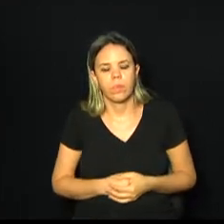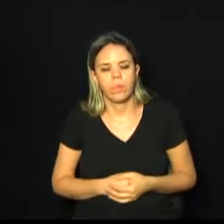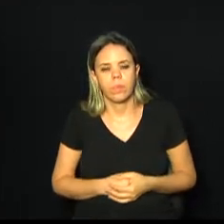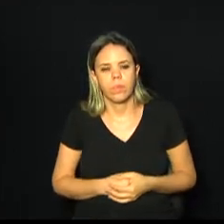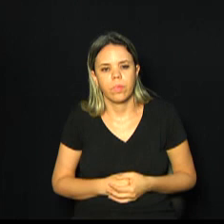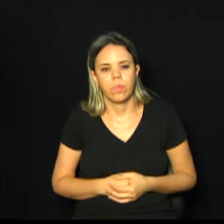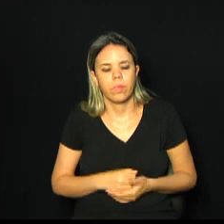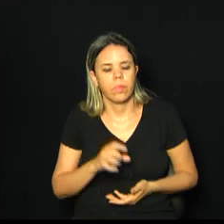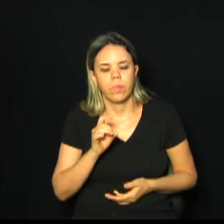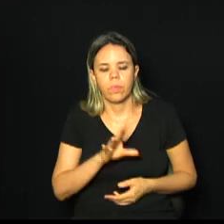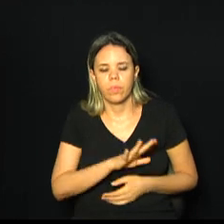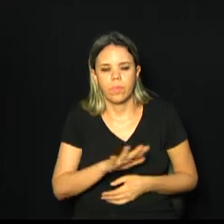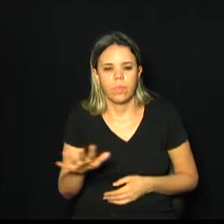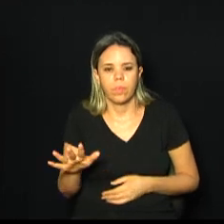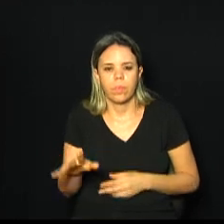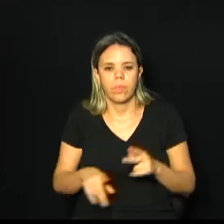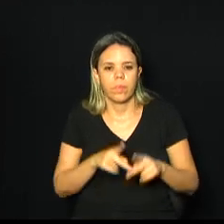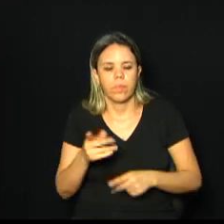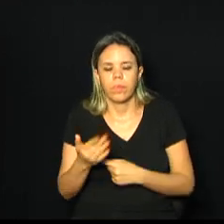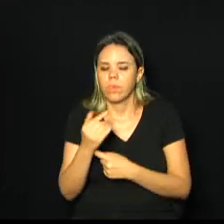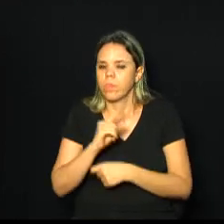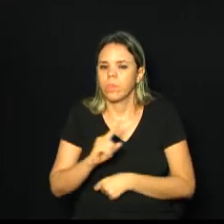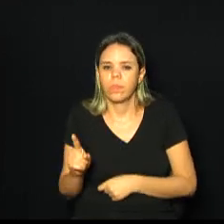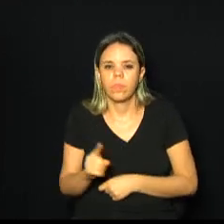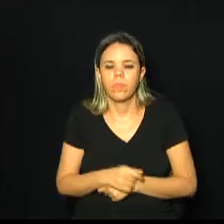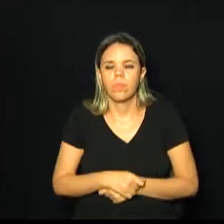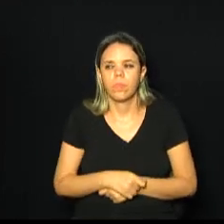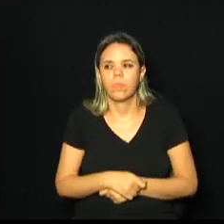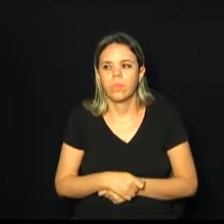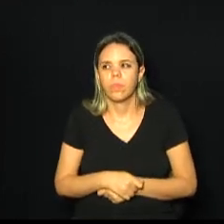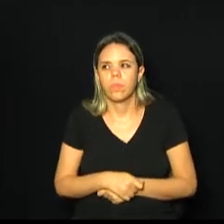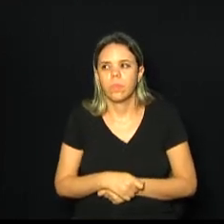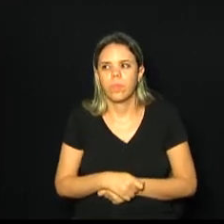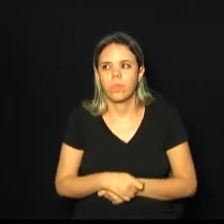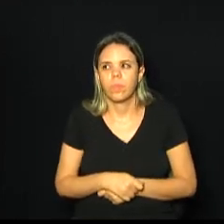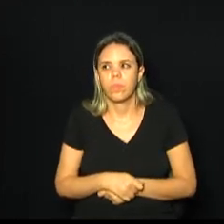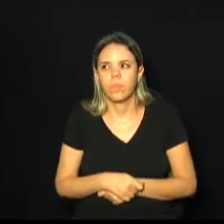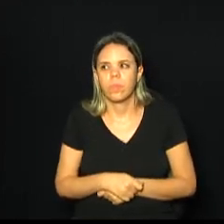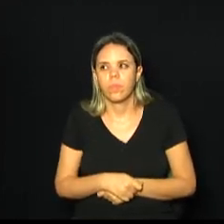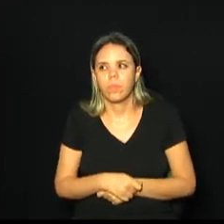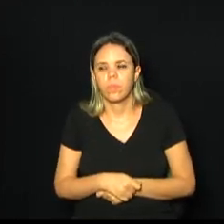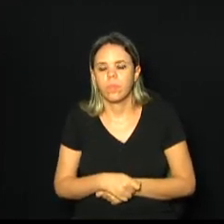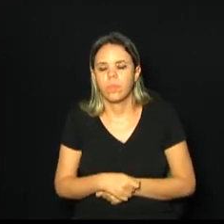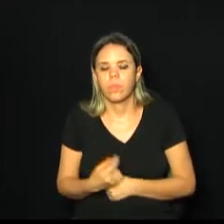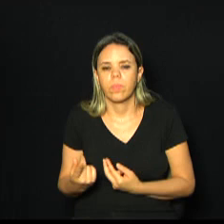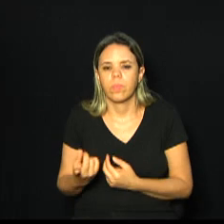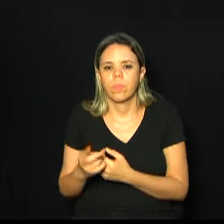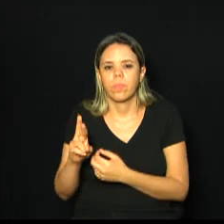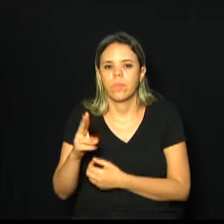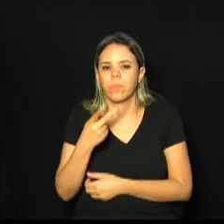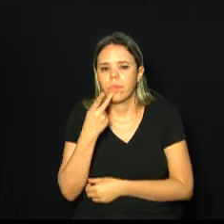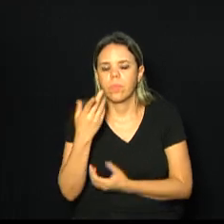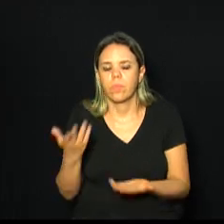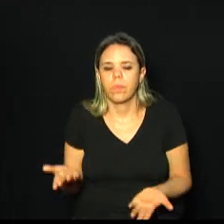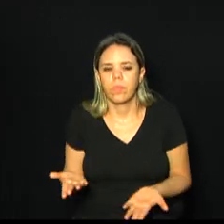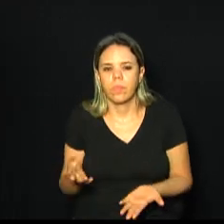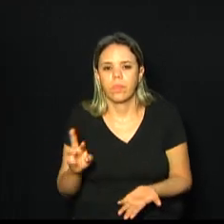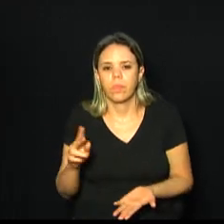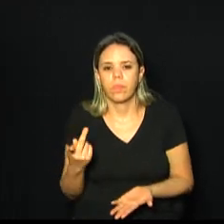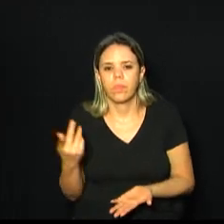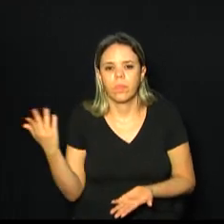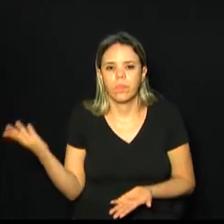Não é só o pessoal de tecnologia, mas, assim como a doutora comentou, por exemplo, o